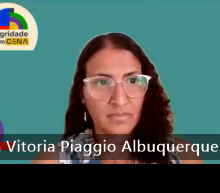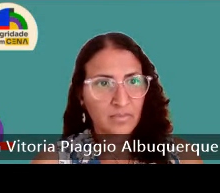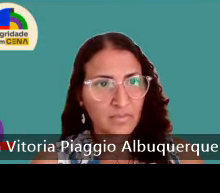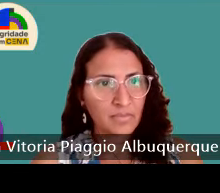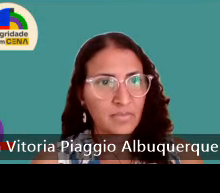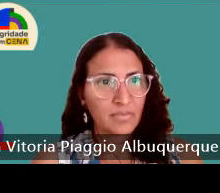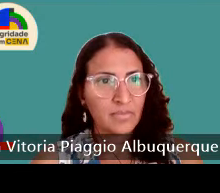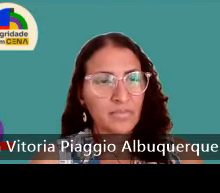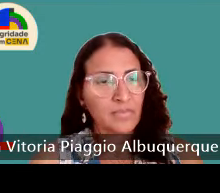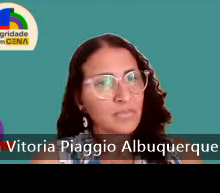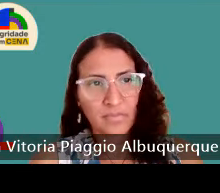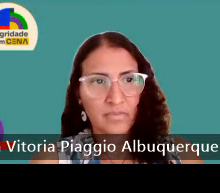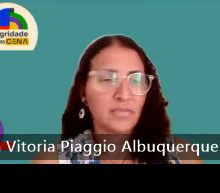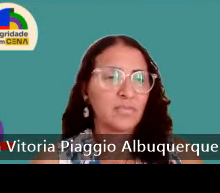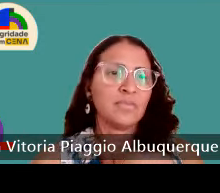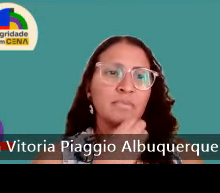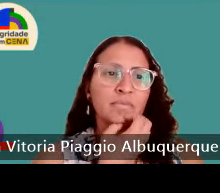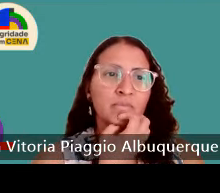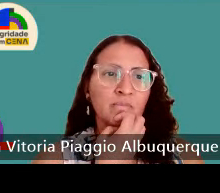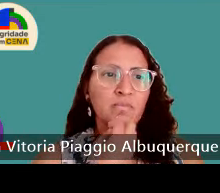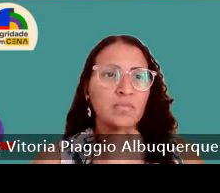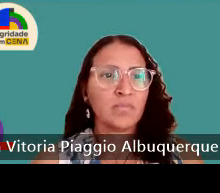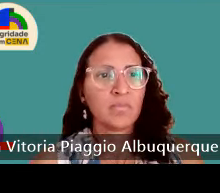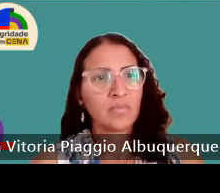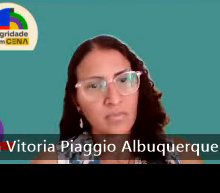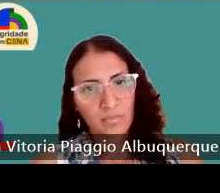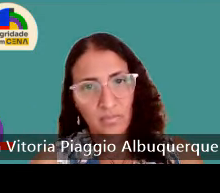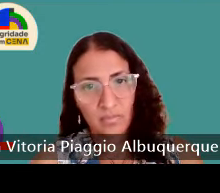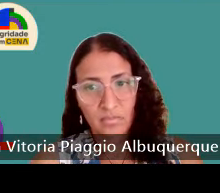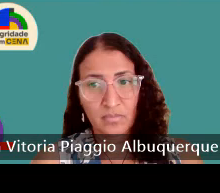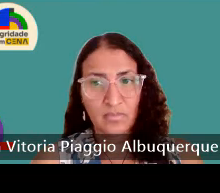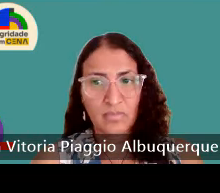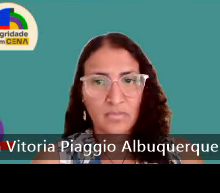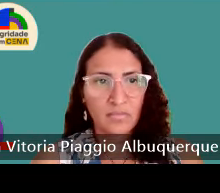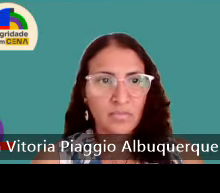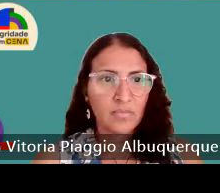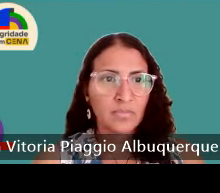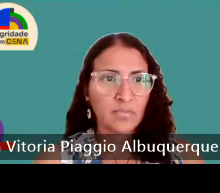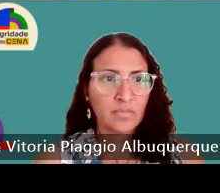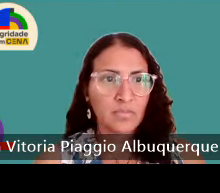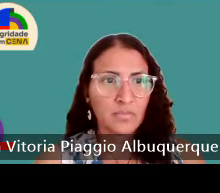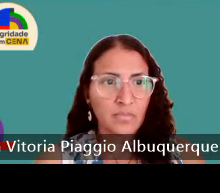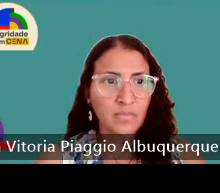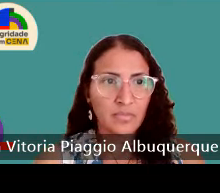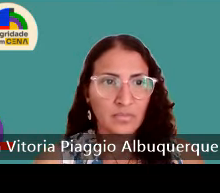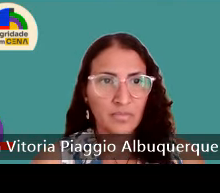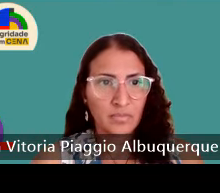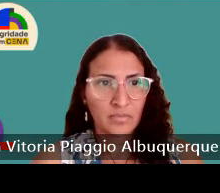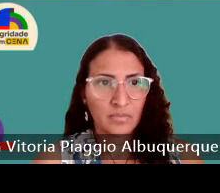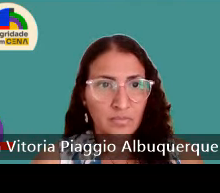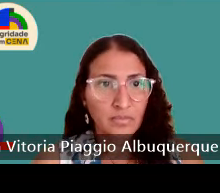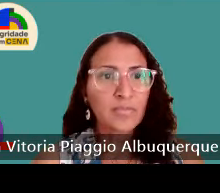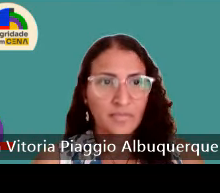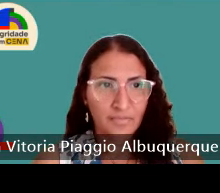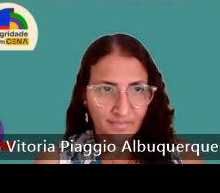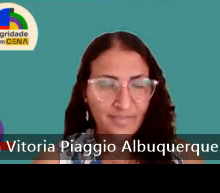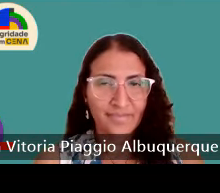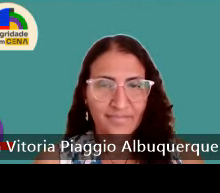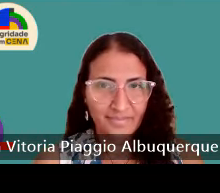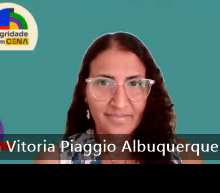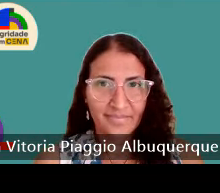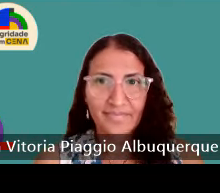eh a gente adotar as melhores decisões não necessar ente vai prevenir que ela seja questionada muito pelo contrário ela pode ser